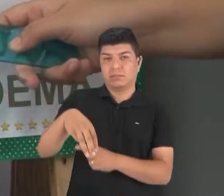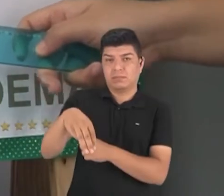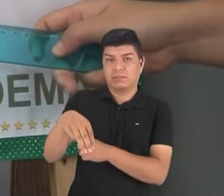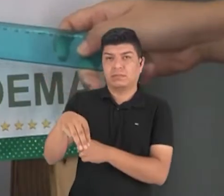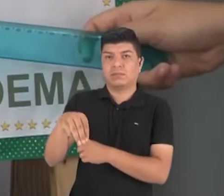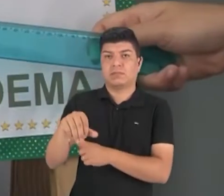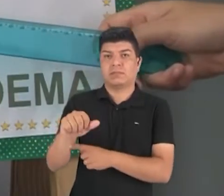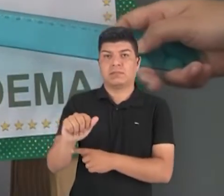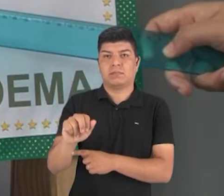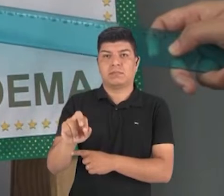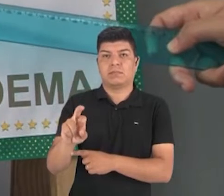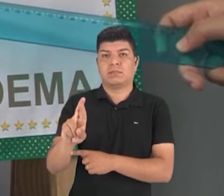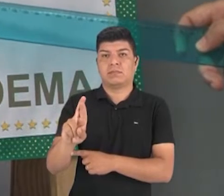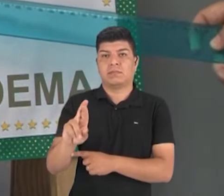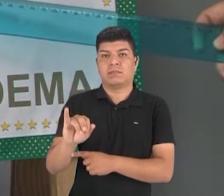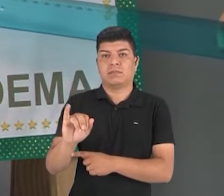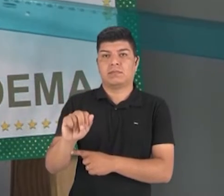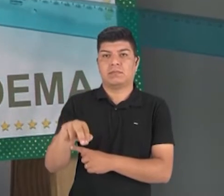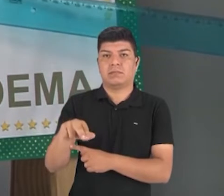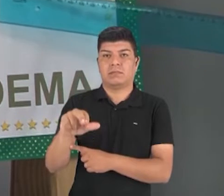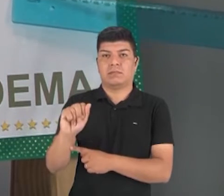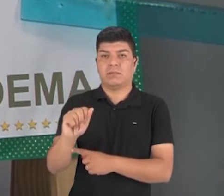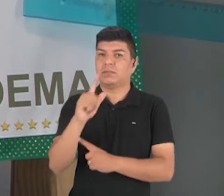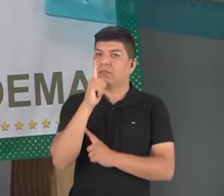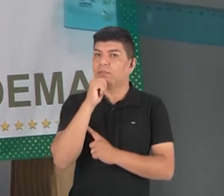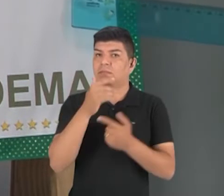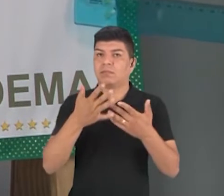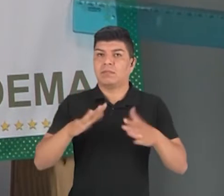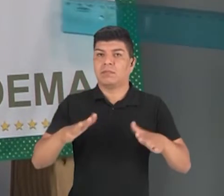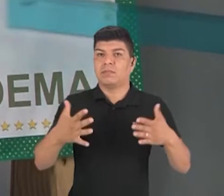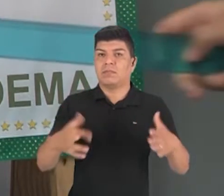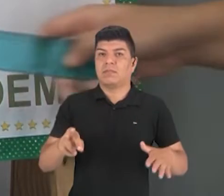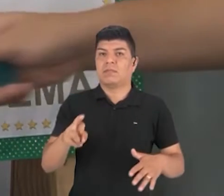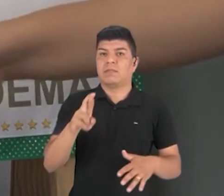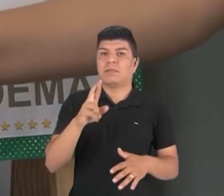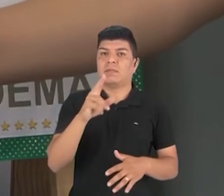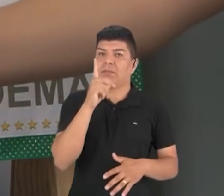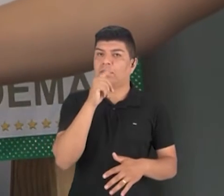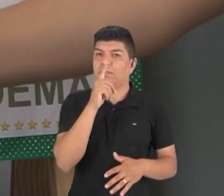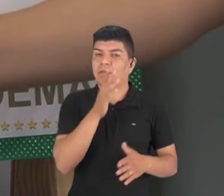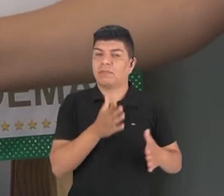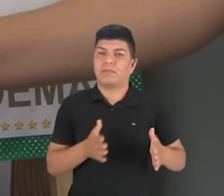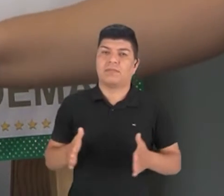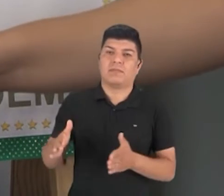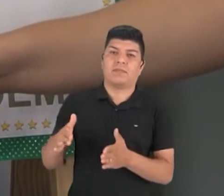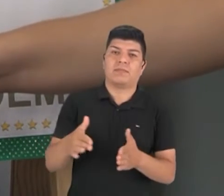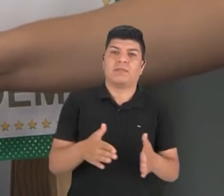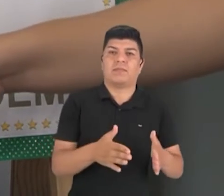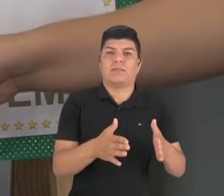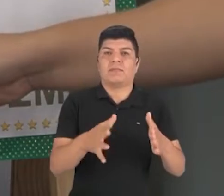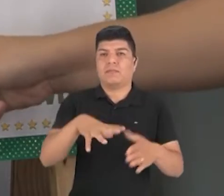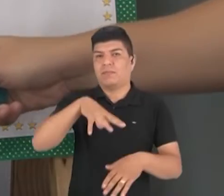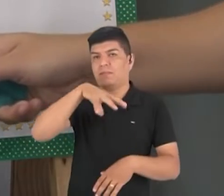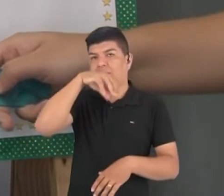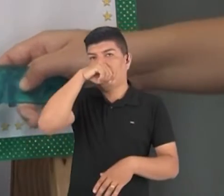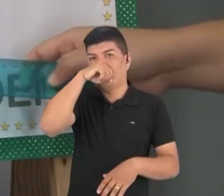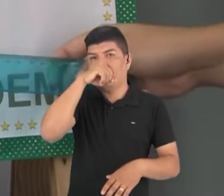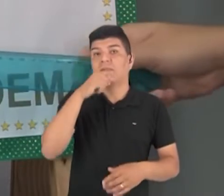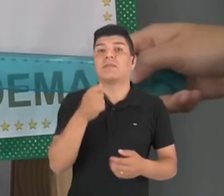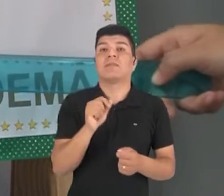Mariana é Max Rio a e voa